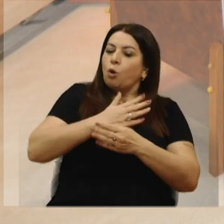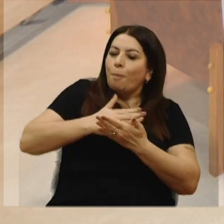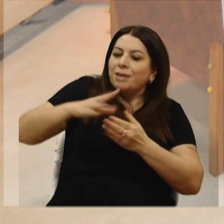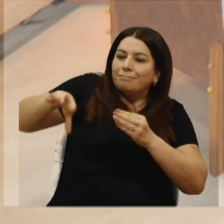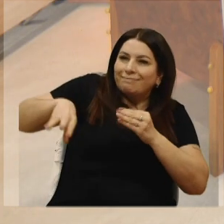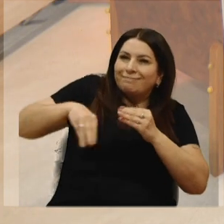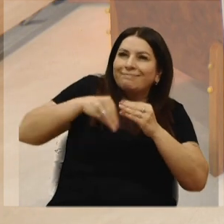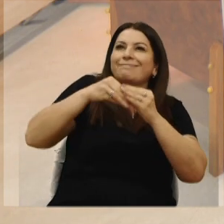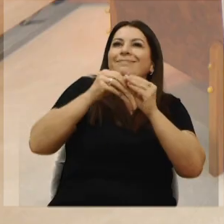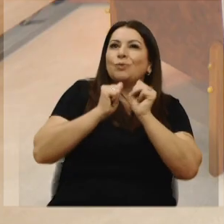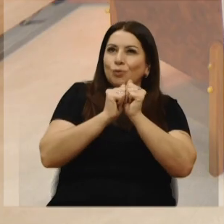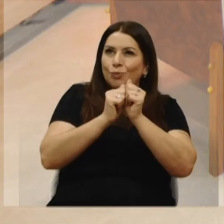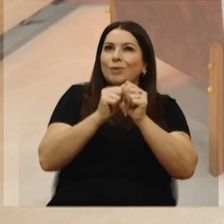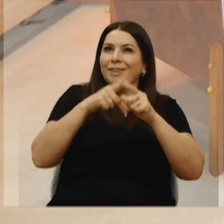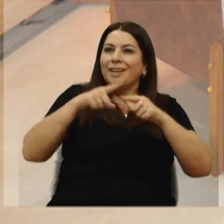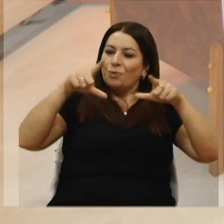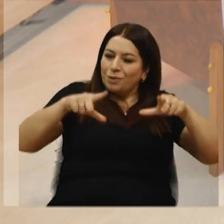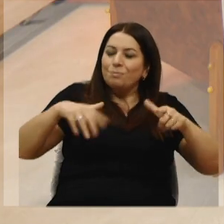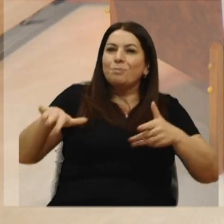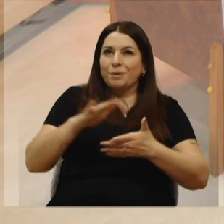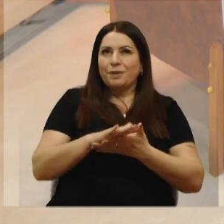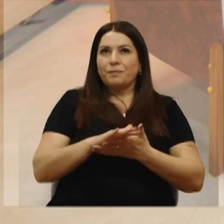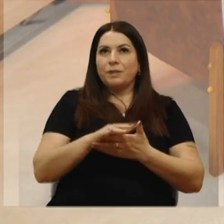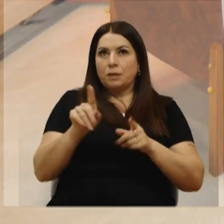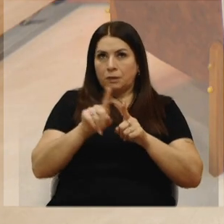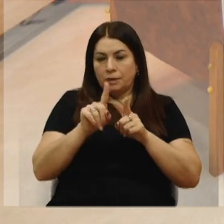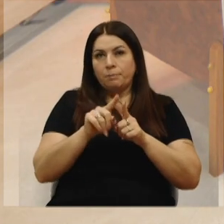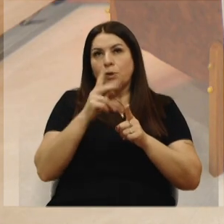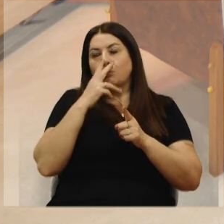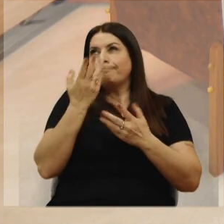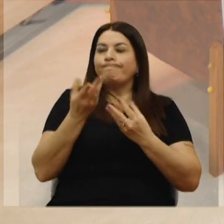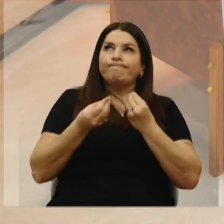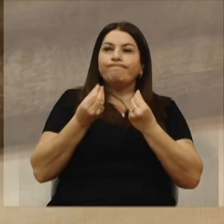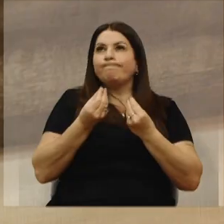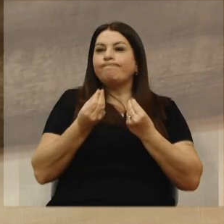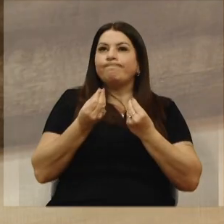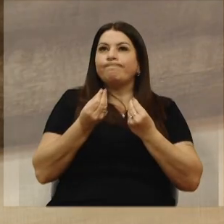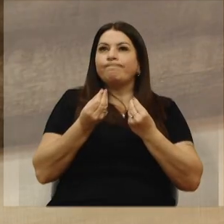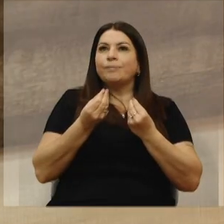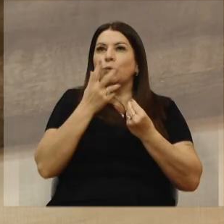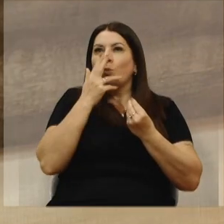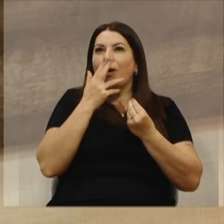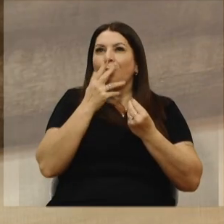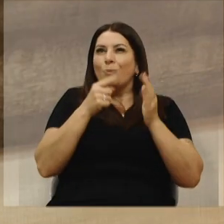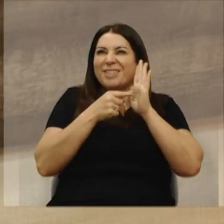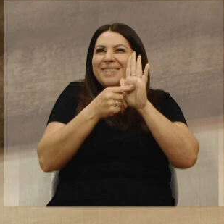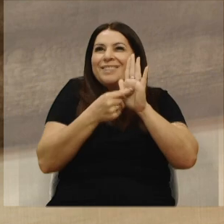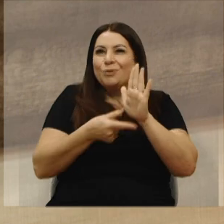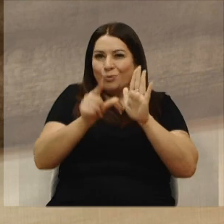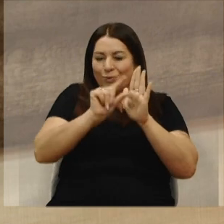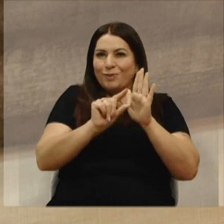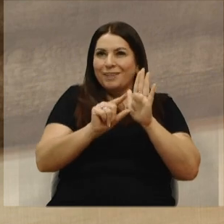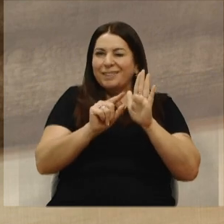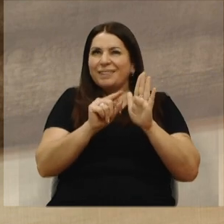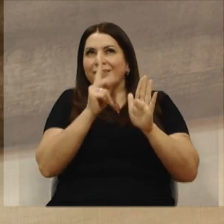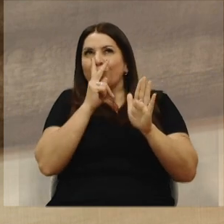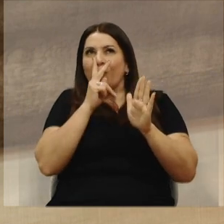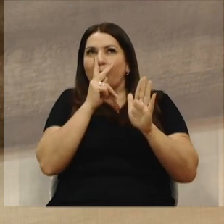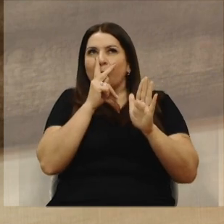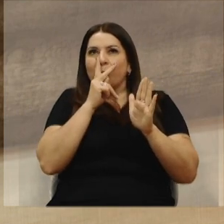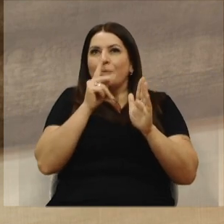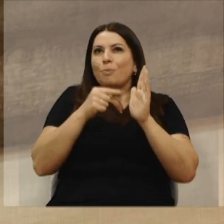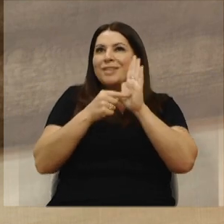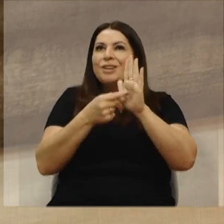o cinema vai começar também a ganhar esse espaço. E servia até como uma espécie de trailer ou de